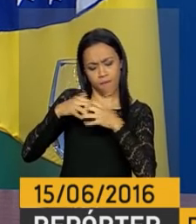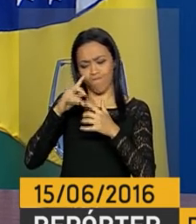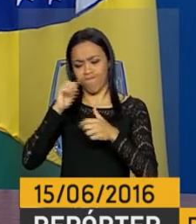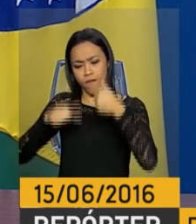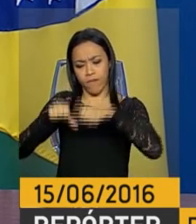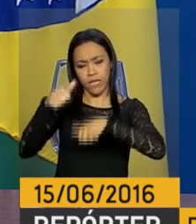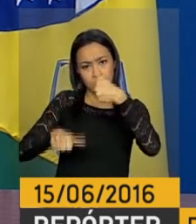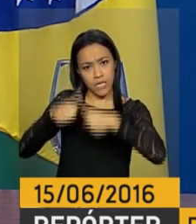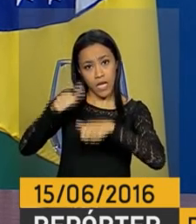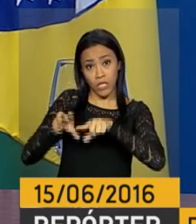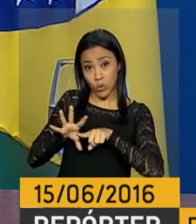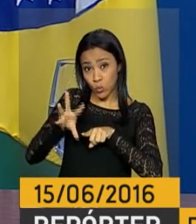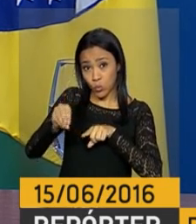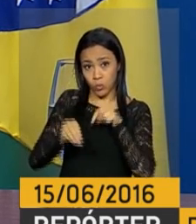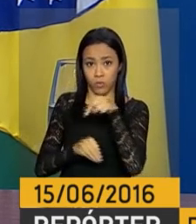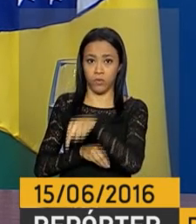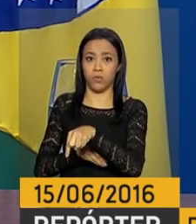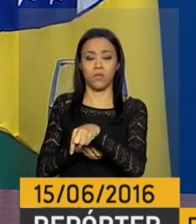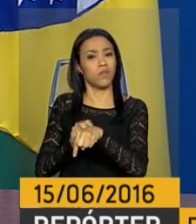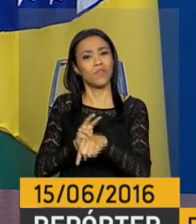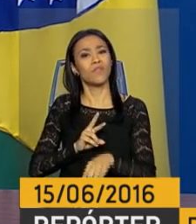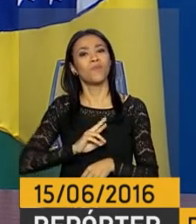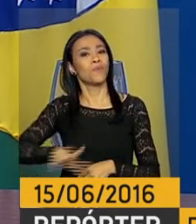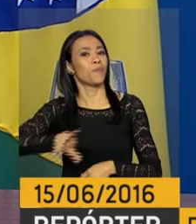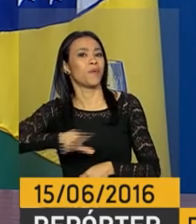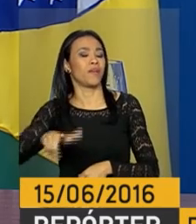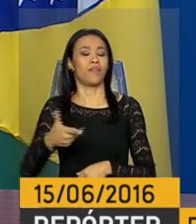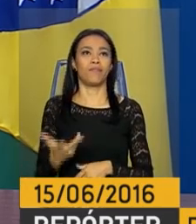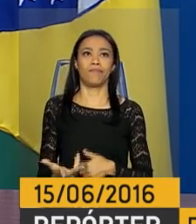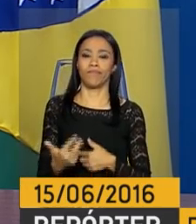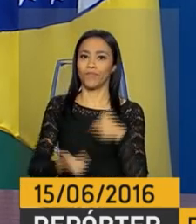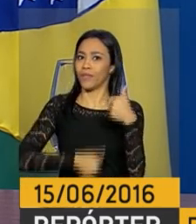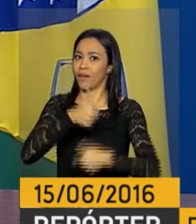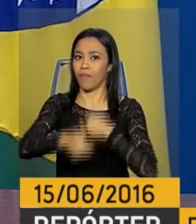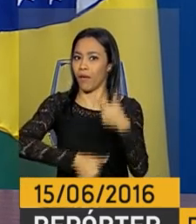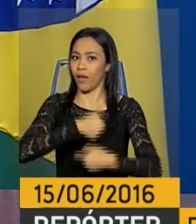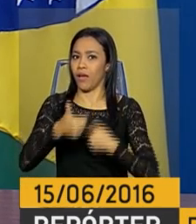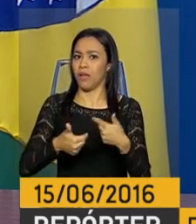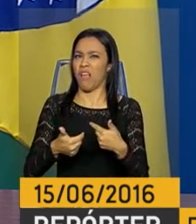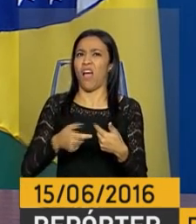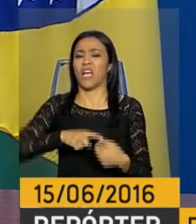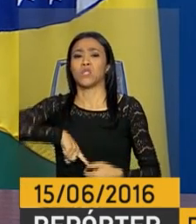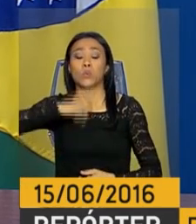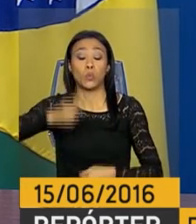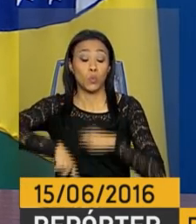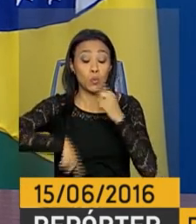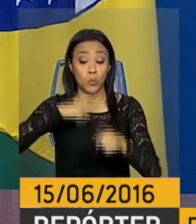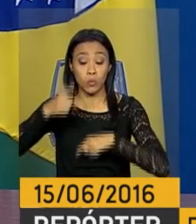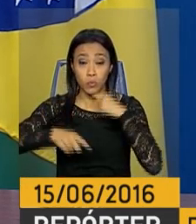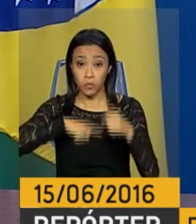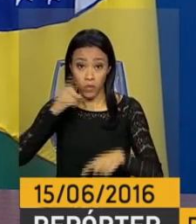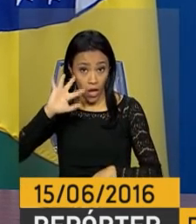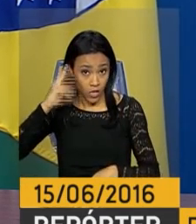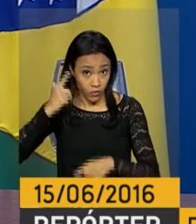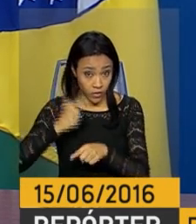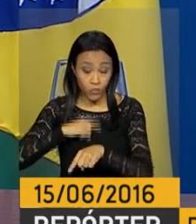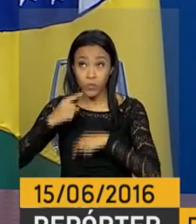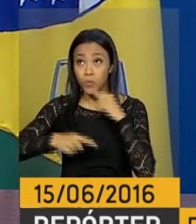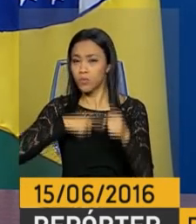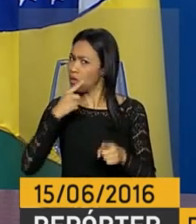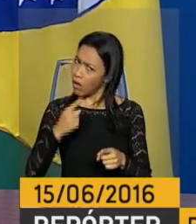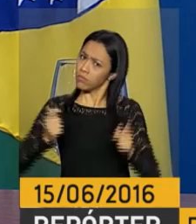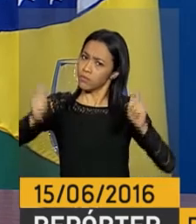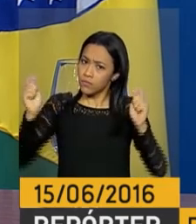que virá e não é um trabalho eh que não seja possível de realizar uma previsão